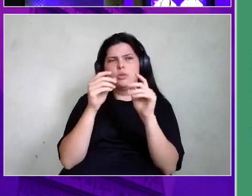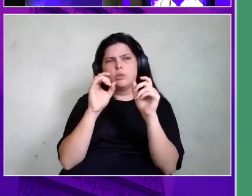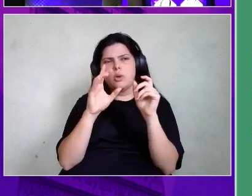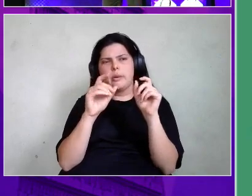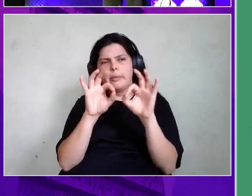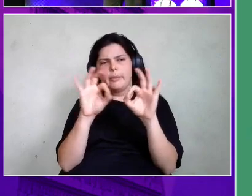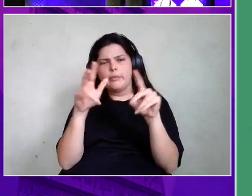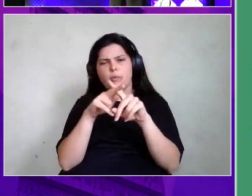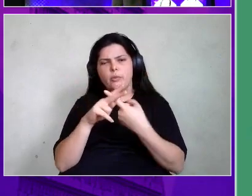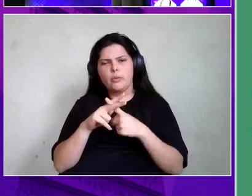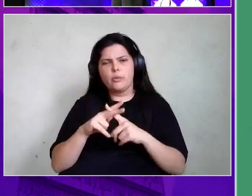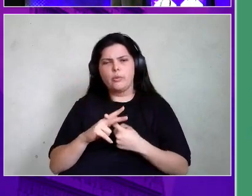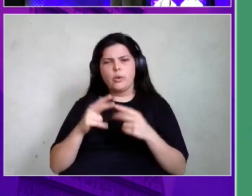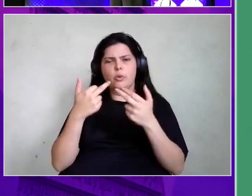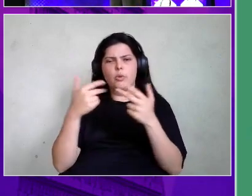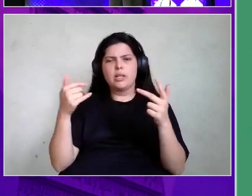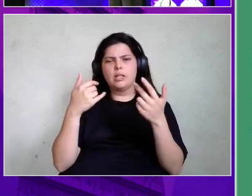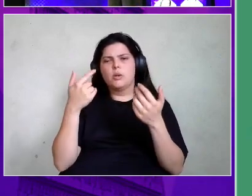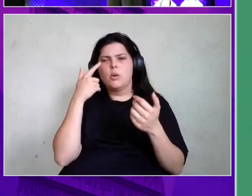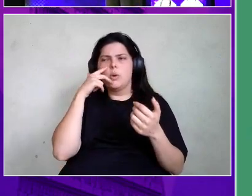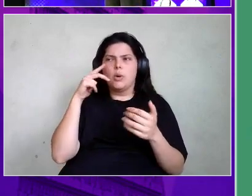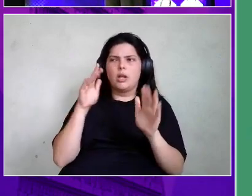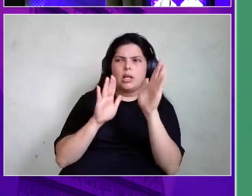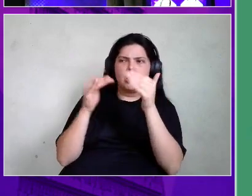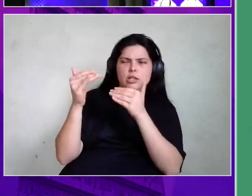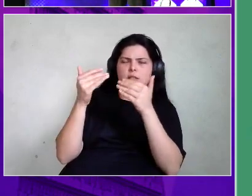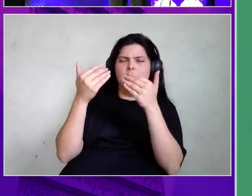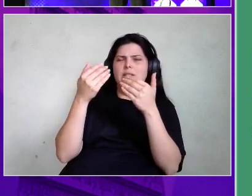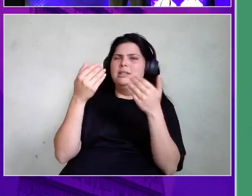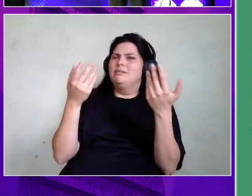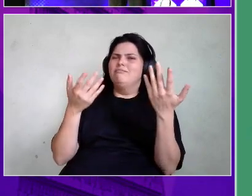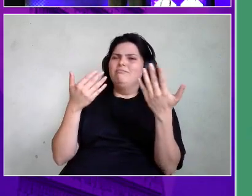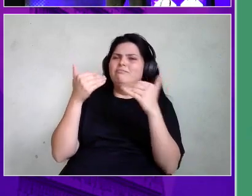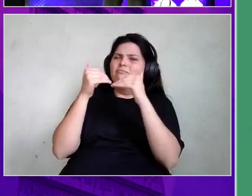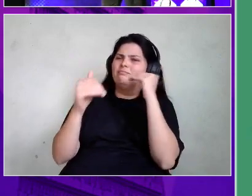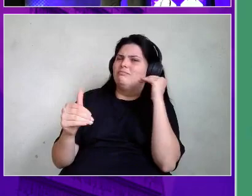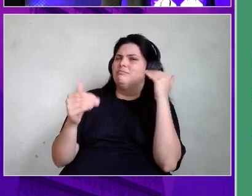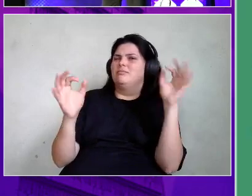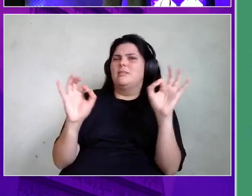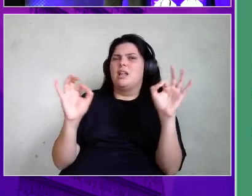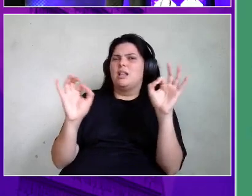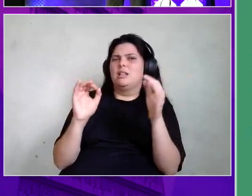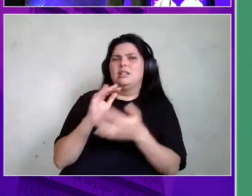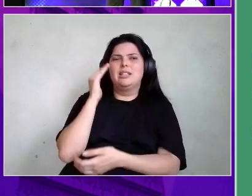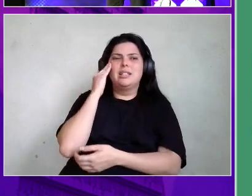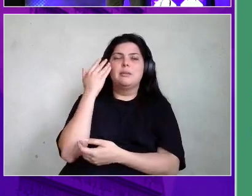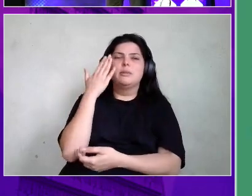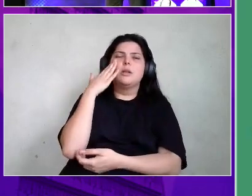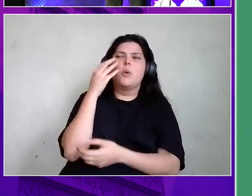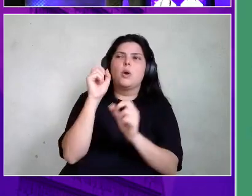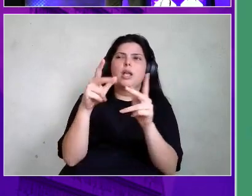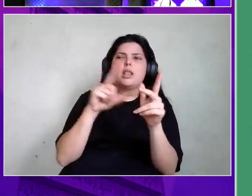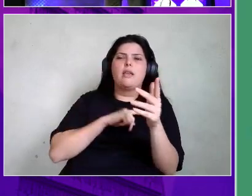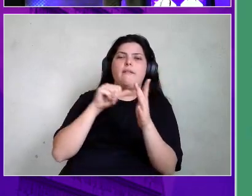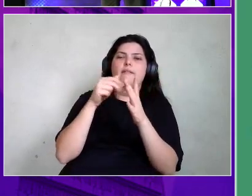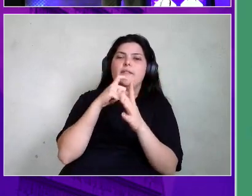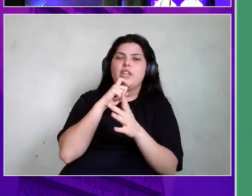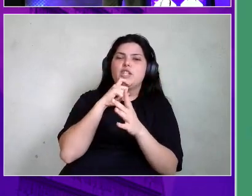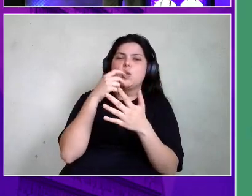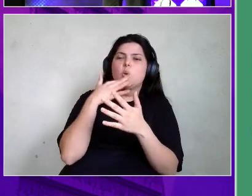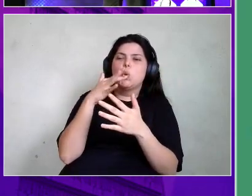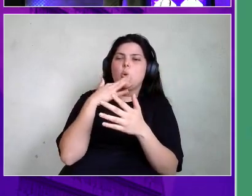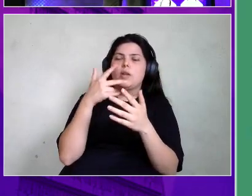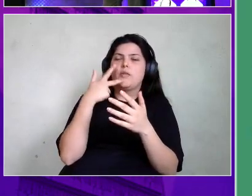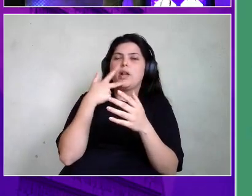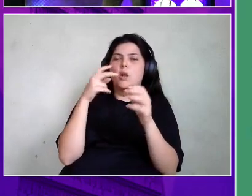monte de coisa, e tu olhar para essas caixinhas, e essas caixinhas não te dizerem nada, tu só saber que, beleza, tem um monte de verdinho, e estão dizendo para mim que está em